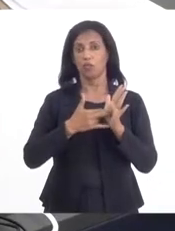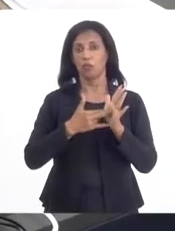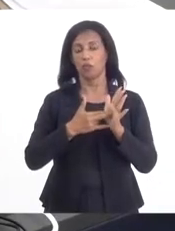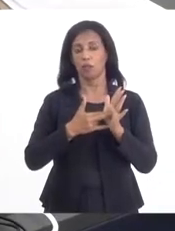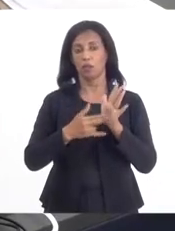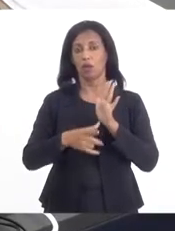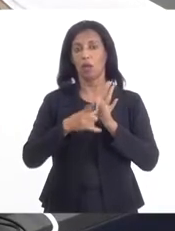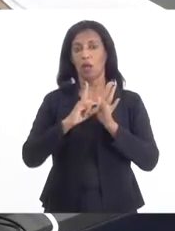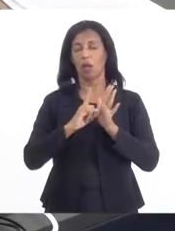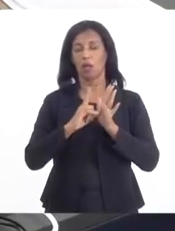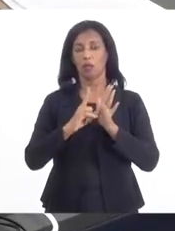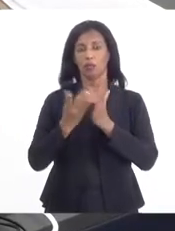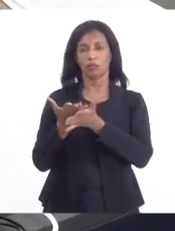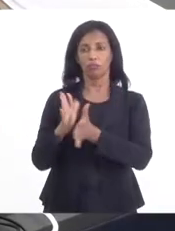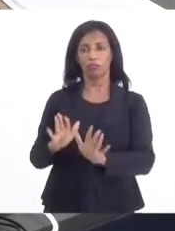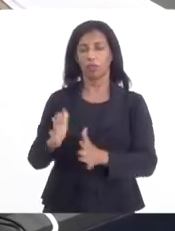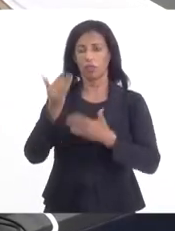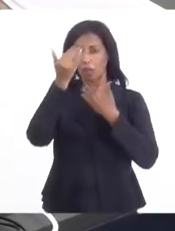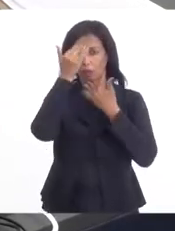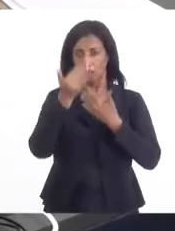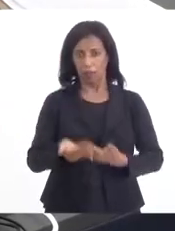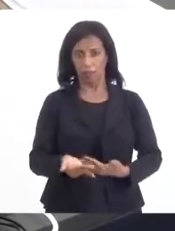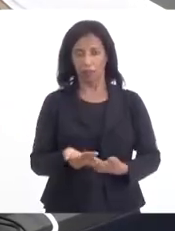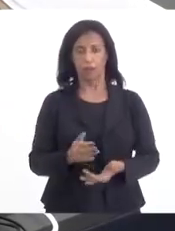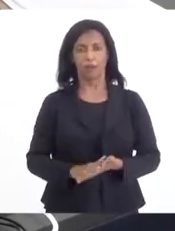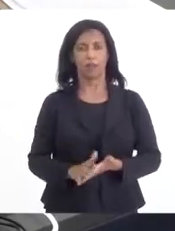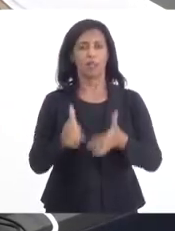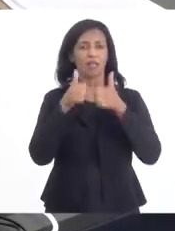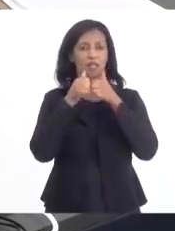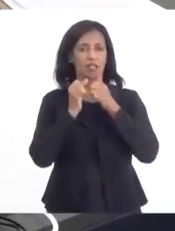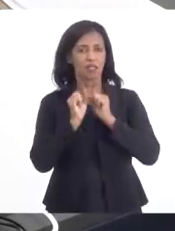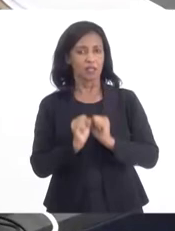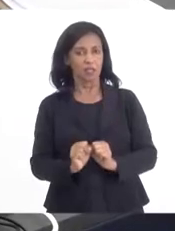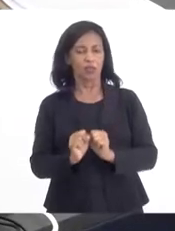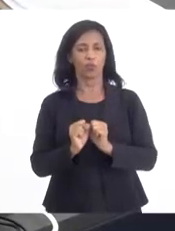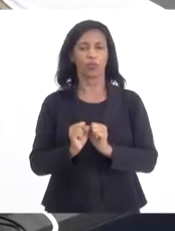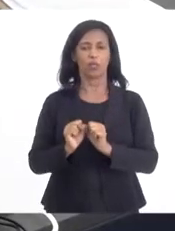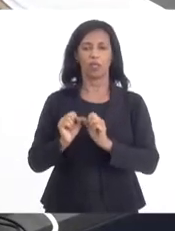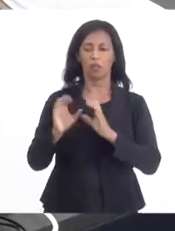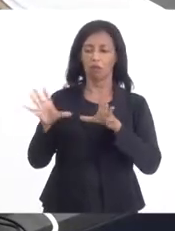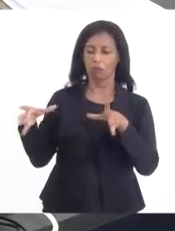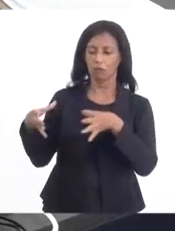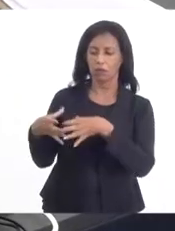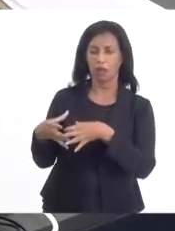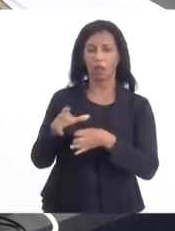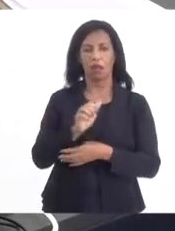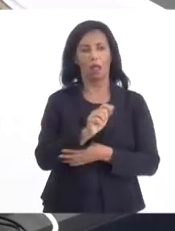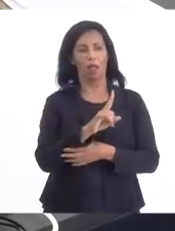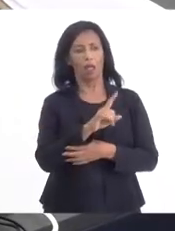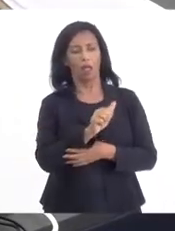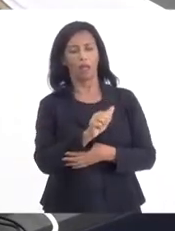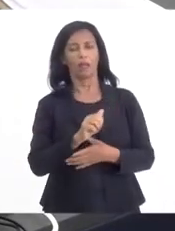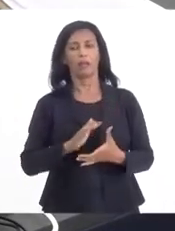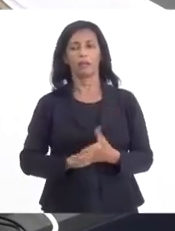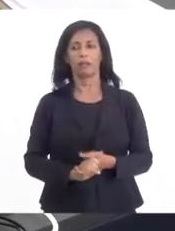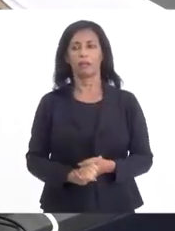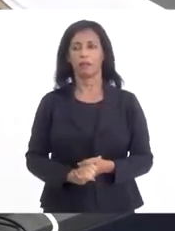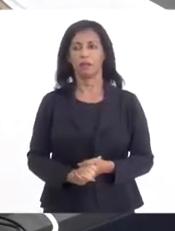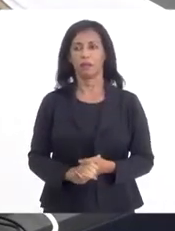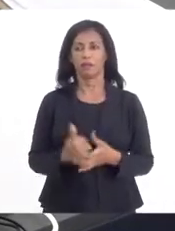antes de encerrar, eu quero agradecer a minha assessoria, Carlos, assessoria de gabinete, a Ada,